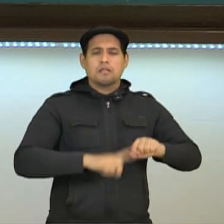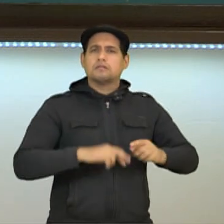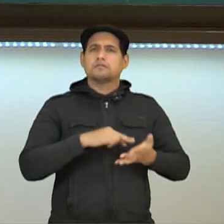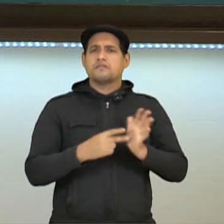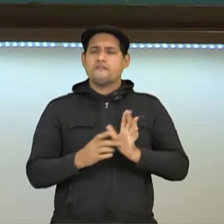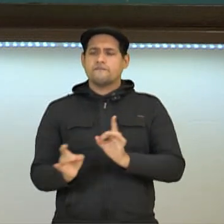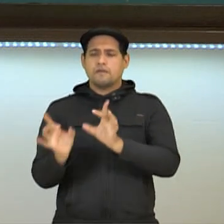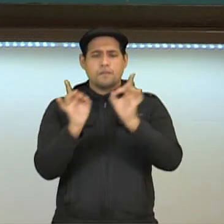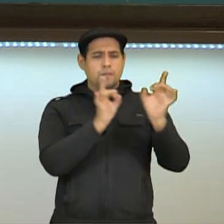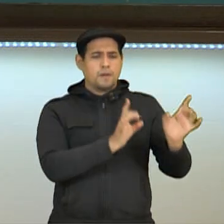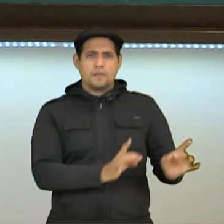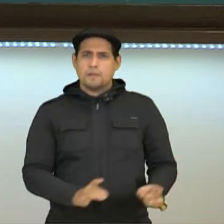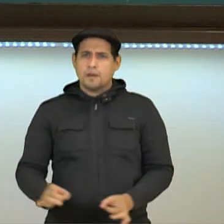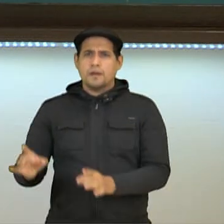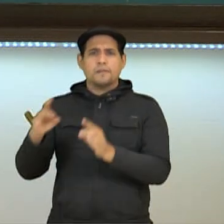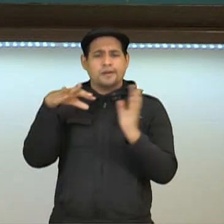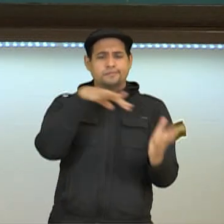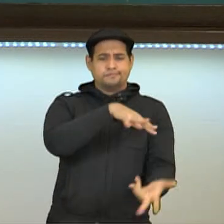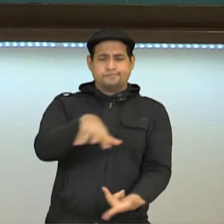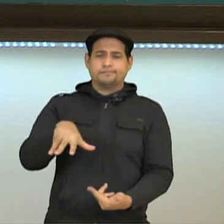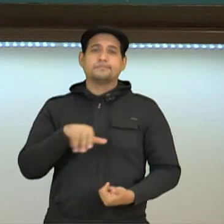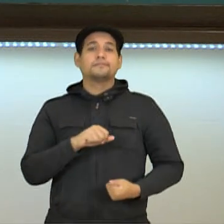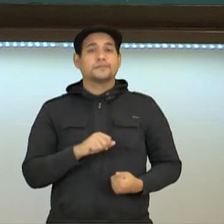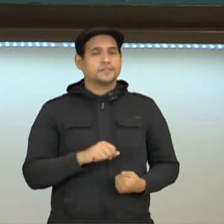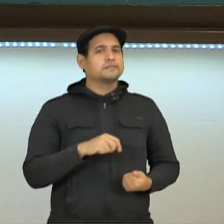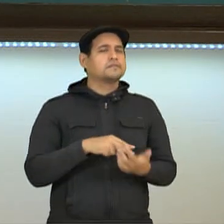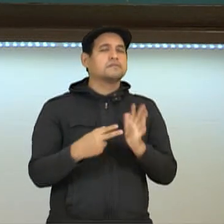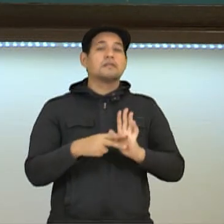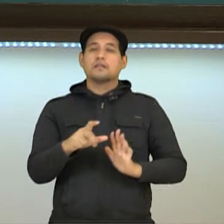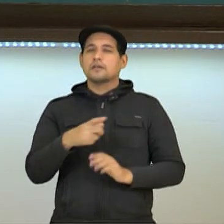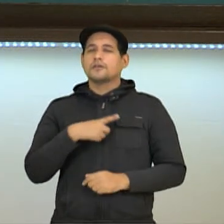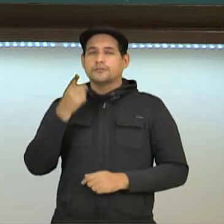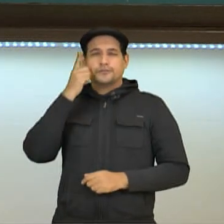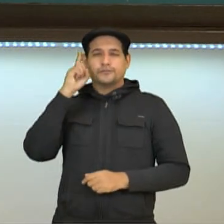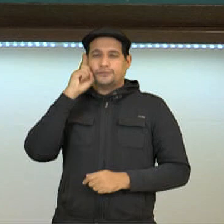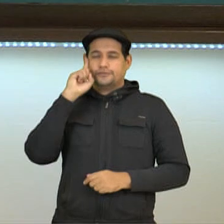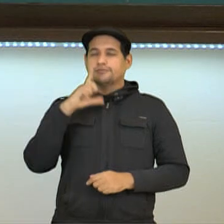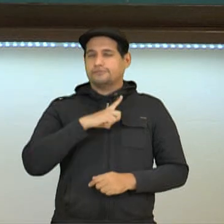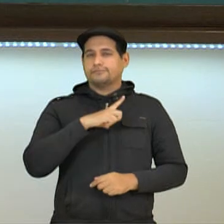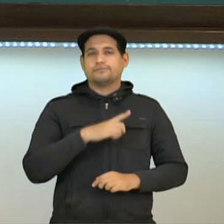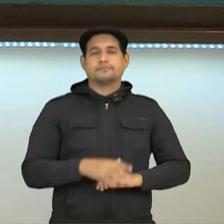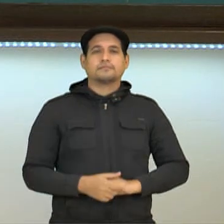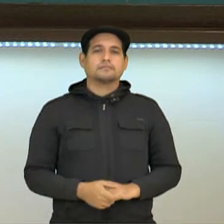são comercializados em escala mundial. Isso está muito presente no nosso dia a dia.